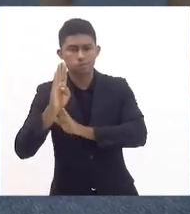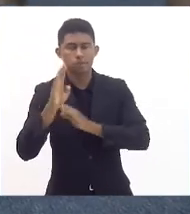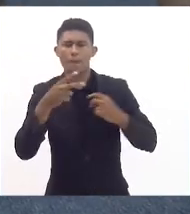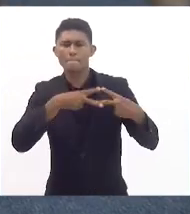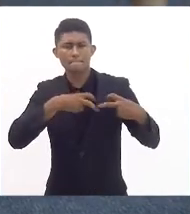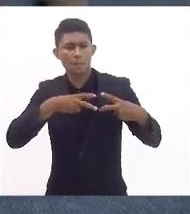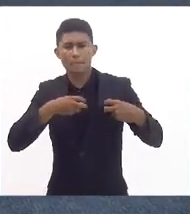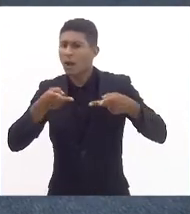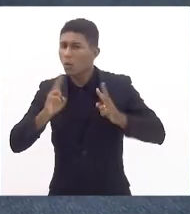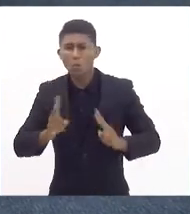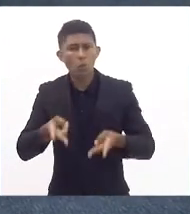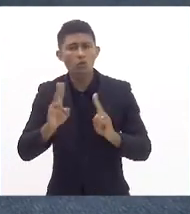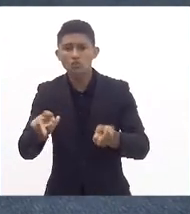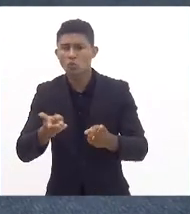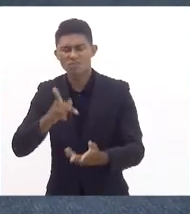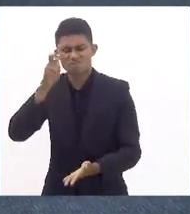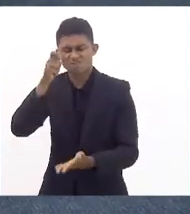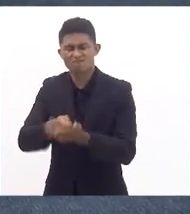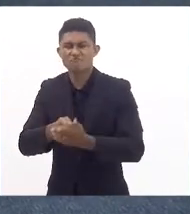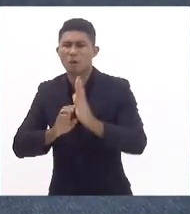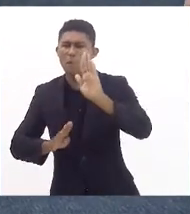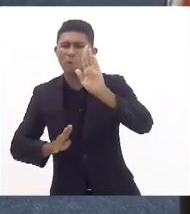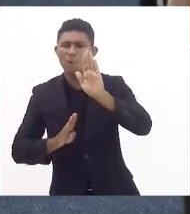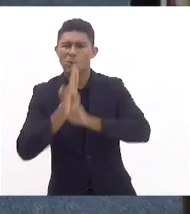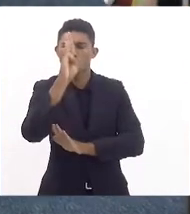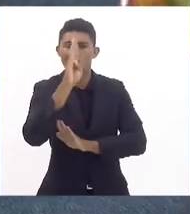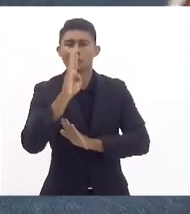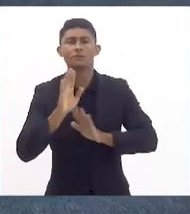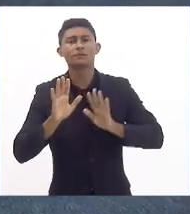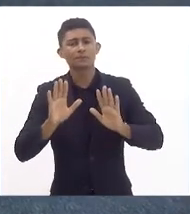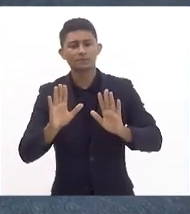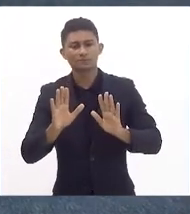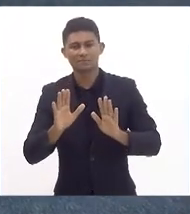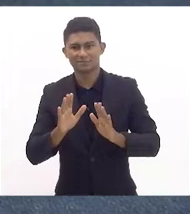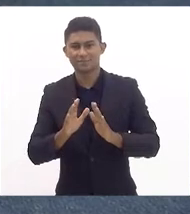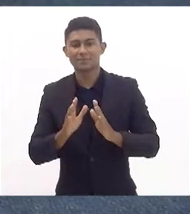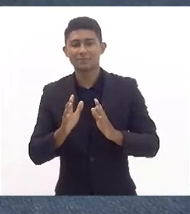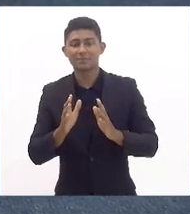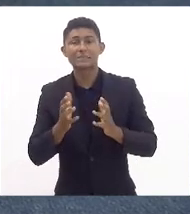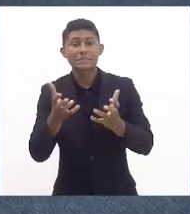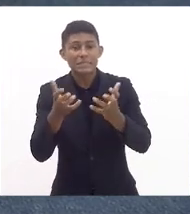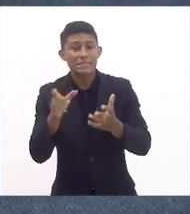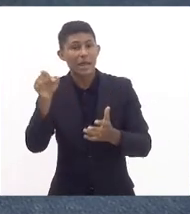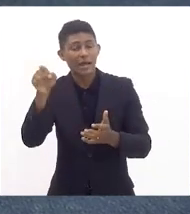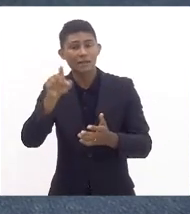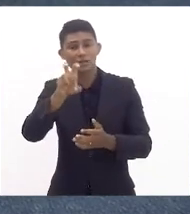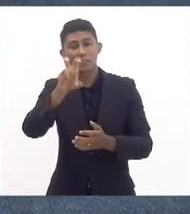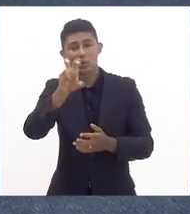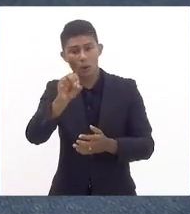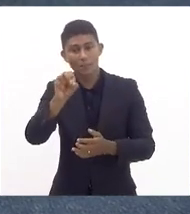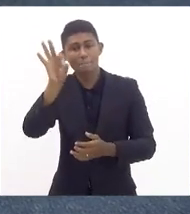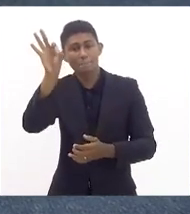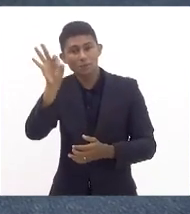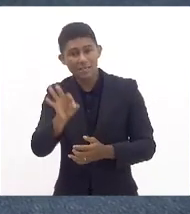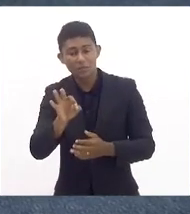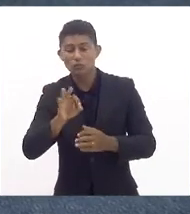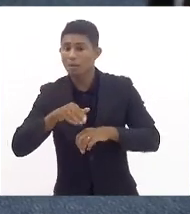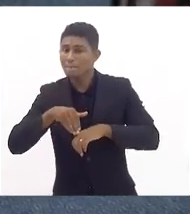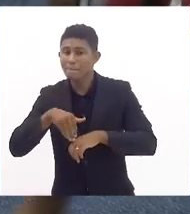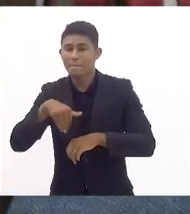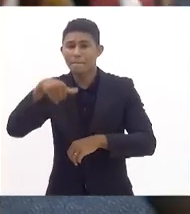aumentando o preço e queria, deputado Gustavo Schmidt, aumentar 50% a